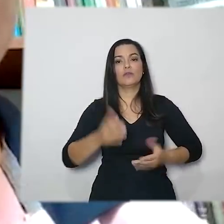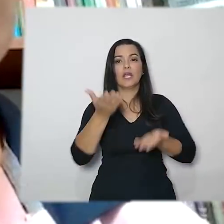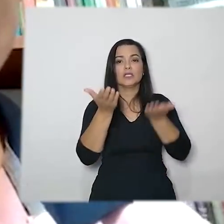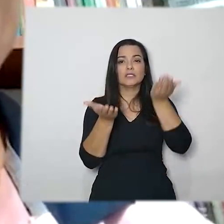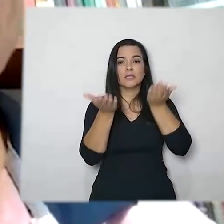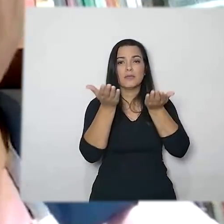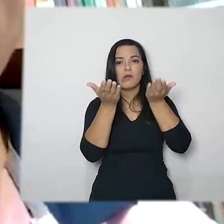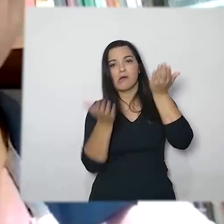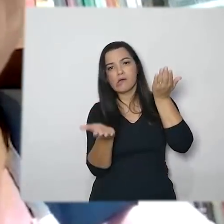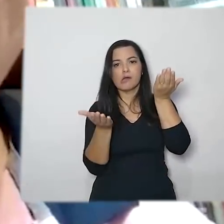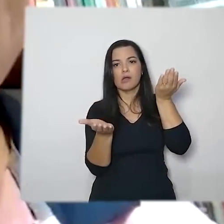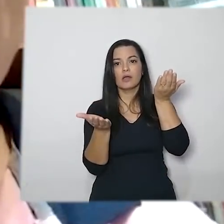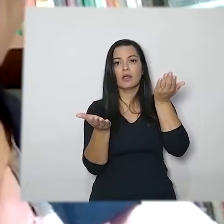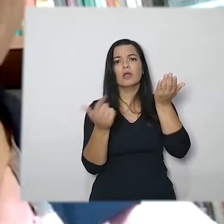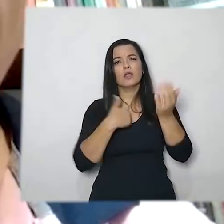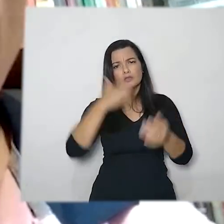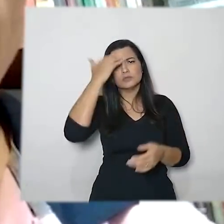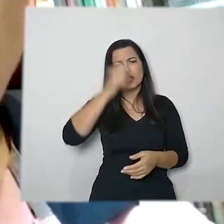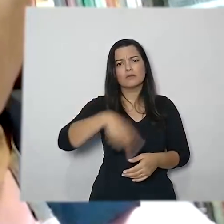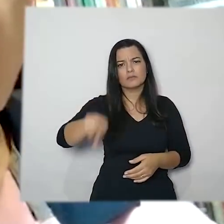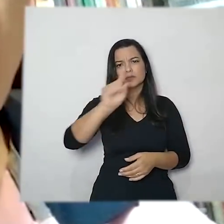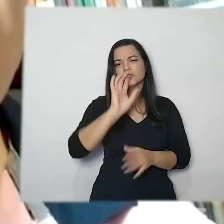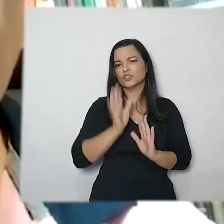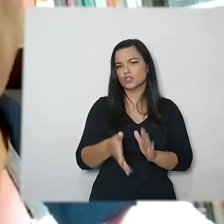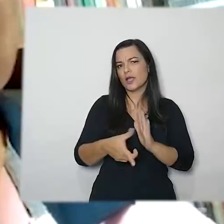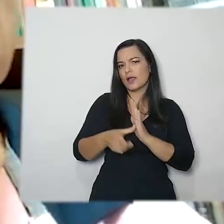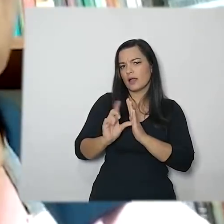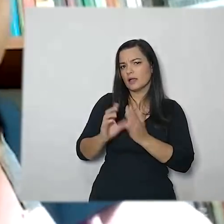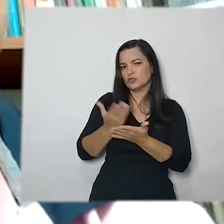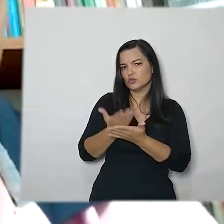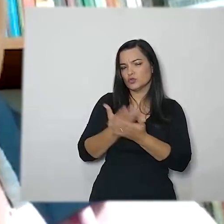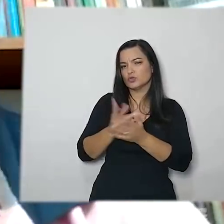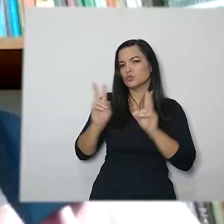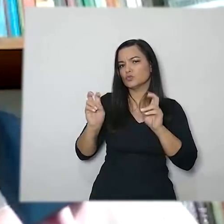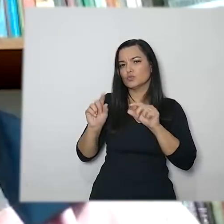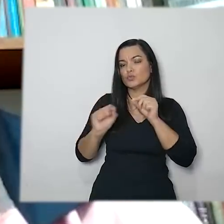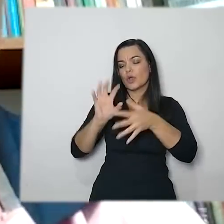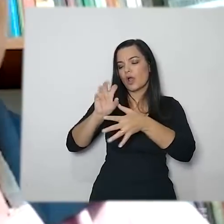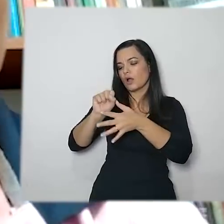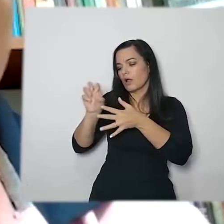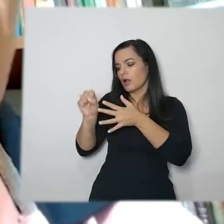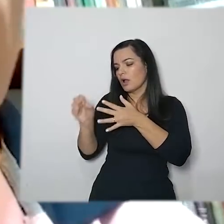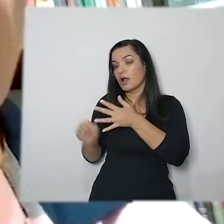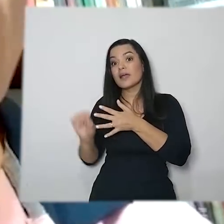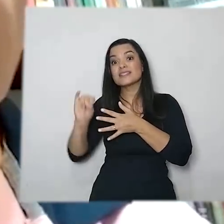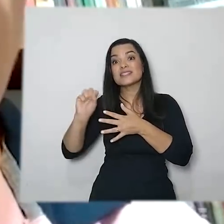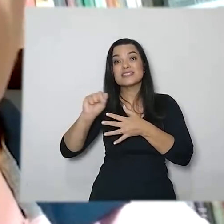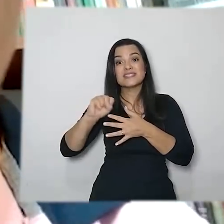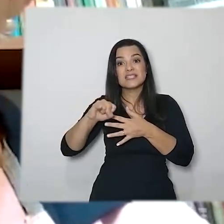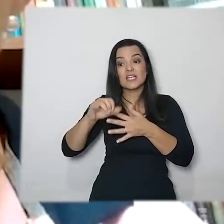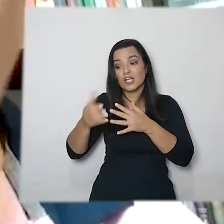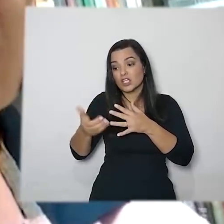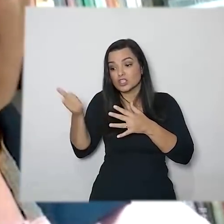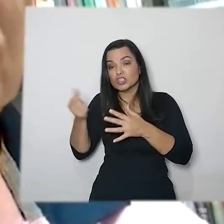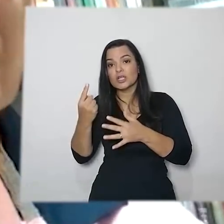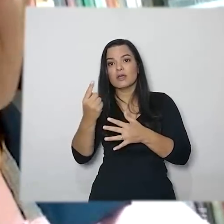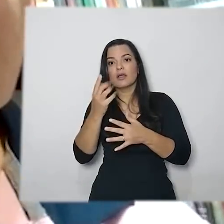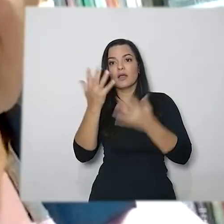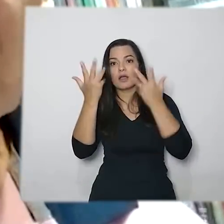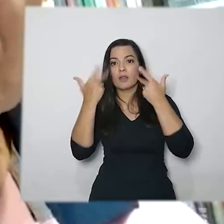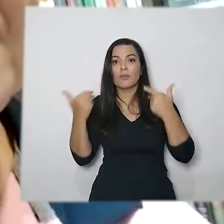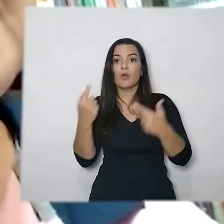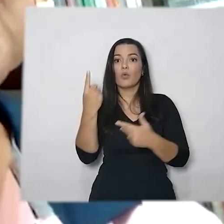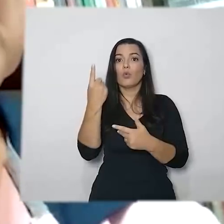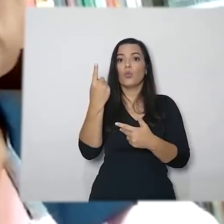eu sei que vocês, por exemplo, já estudaram cadeias alimentares. Então, se eu tiro os animais dessa cadeia alimentar, alguém vai sofrer